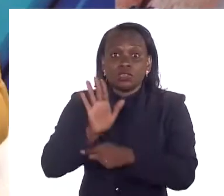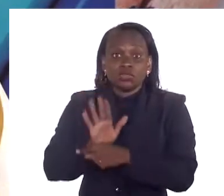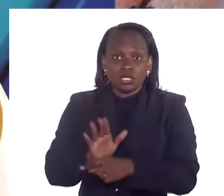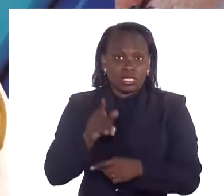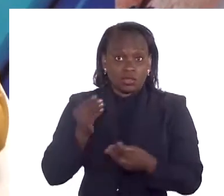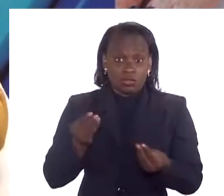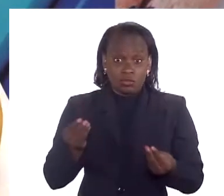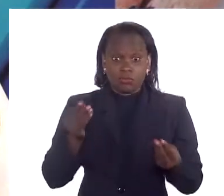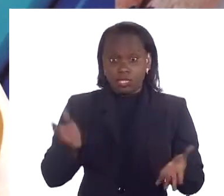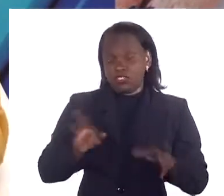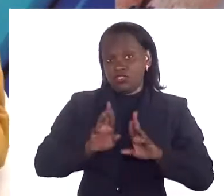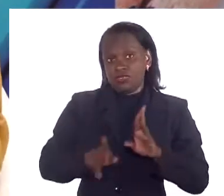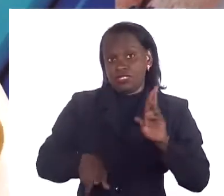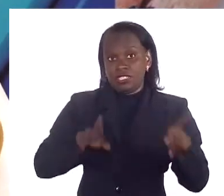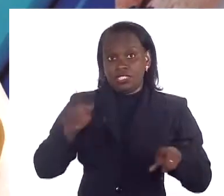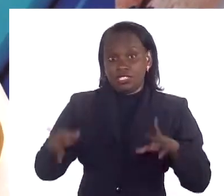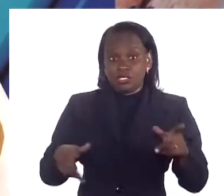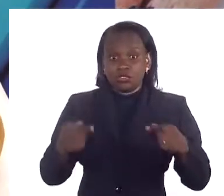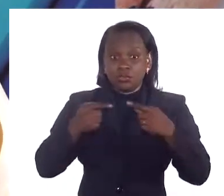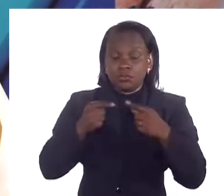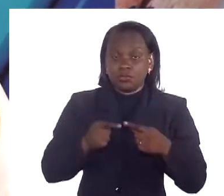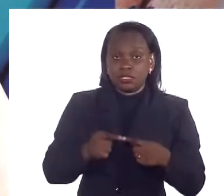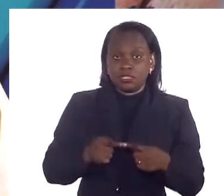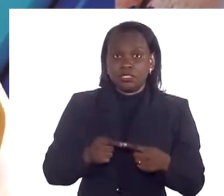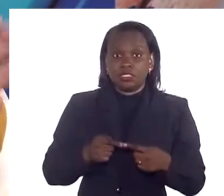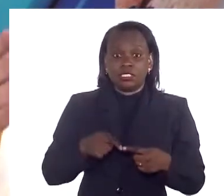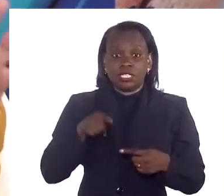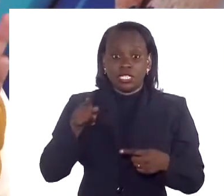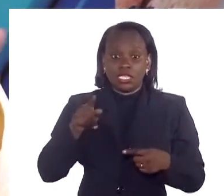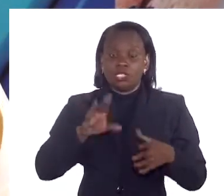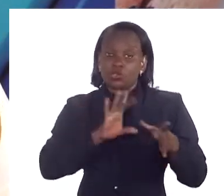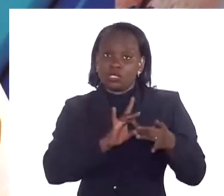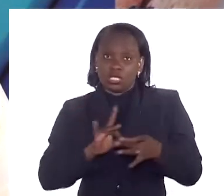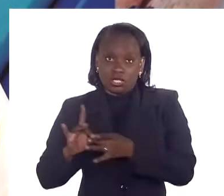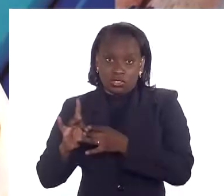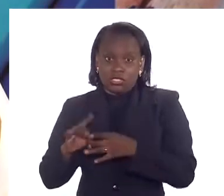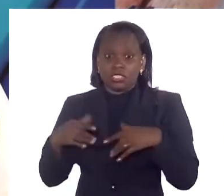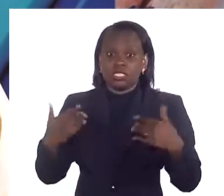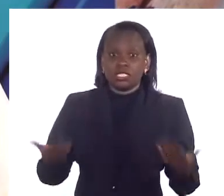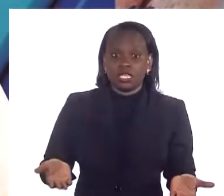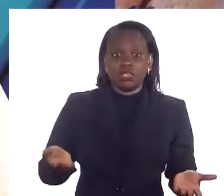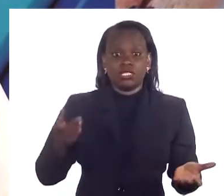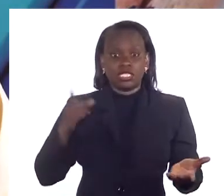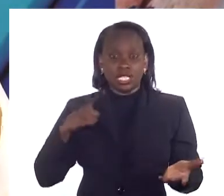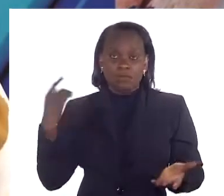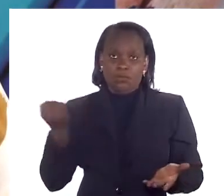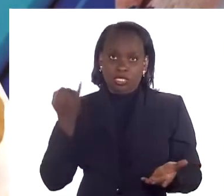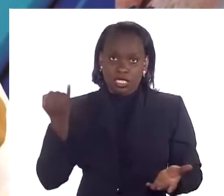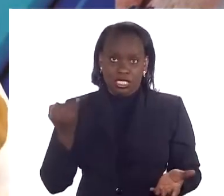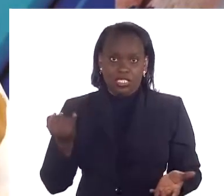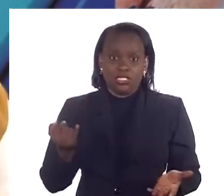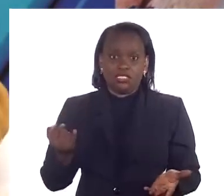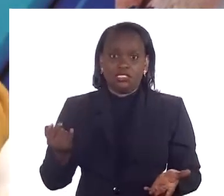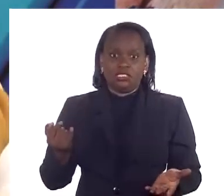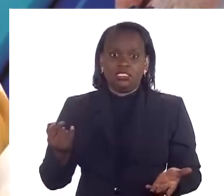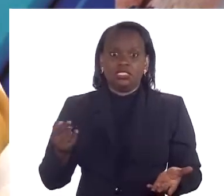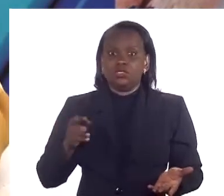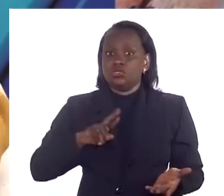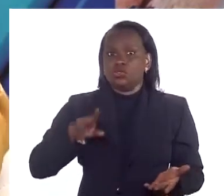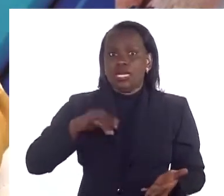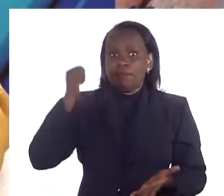tua abordagem, as abordagens são diferentes, né, de acordo com os contextos. Então, os contextos têm a sua importância. Eles não